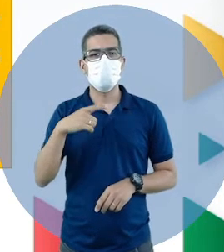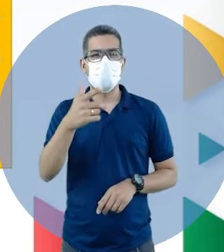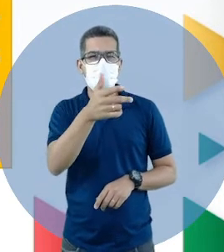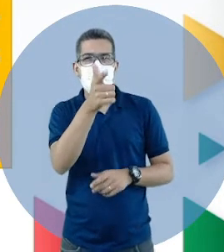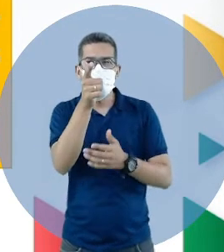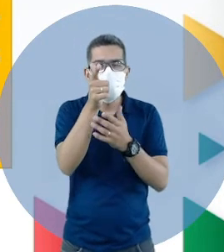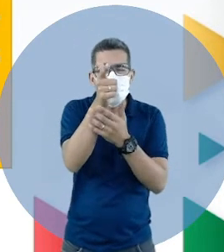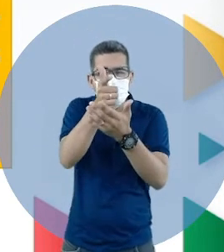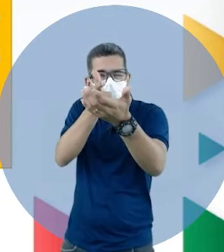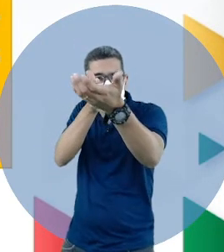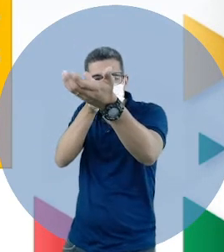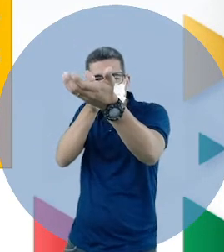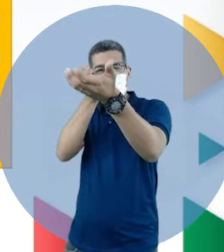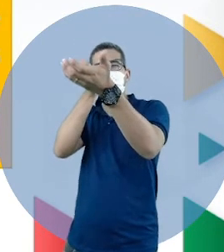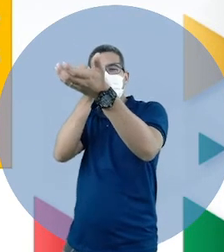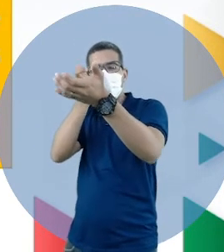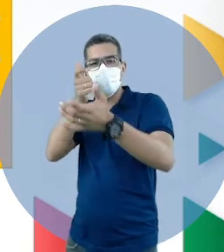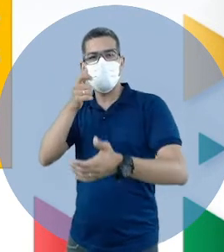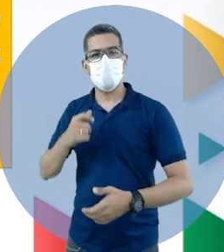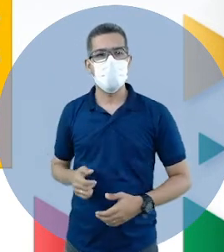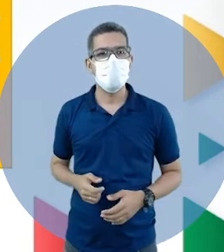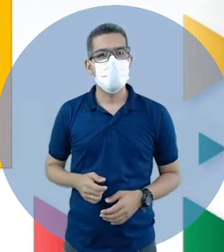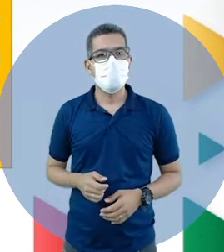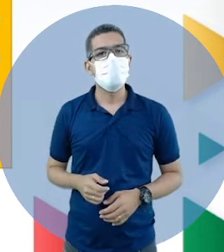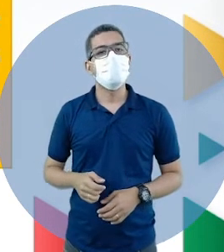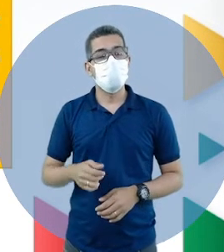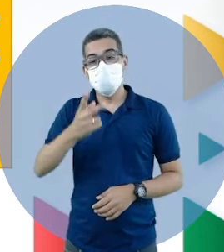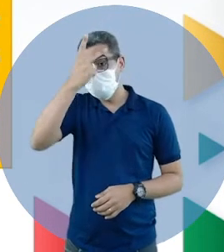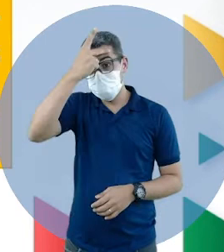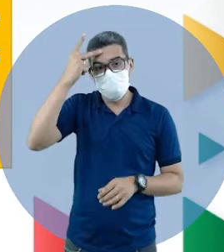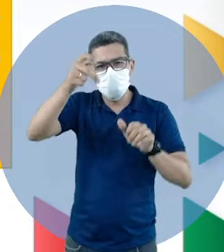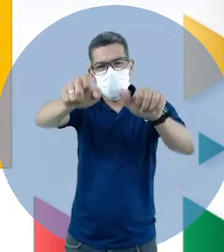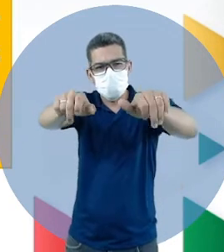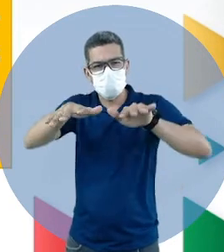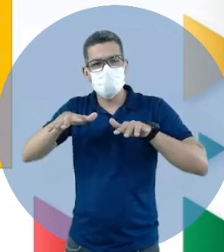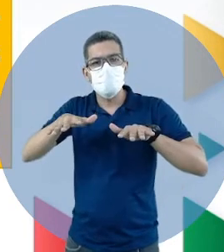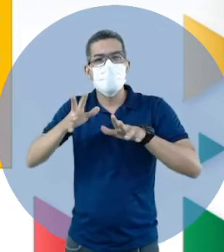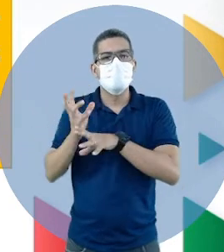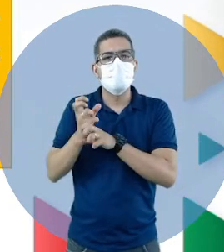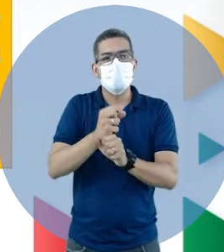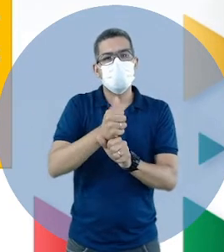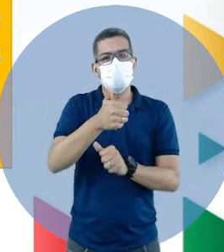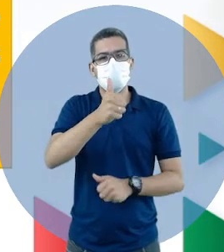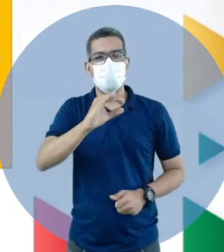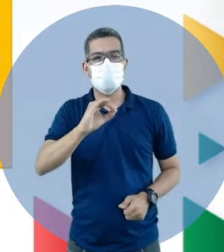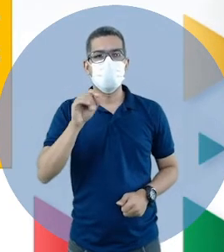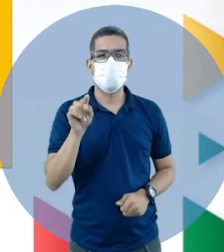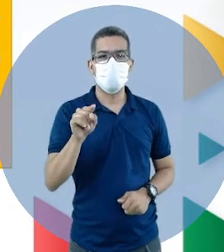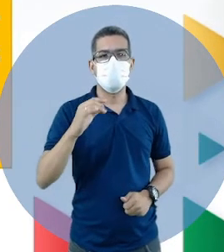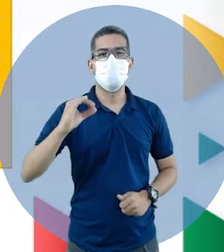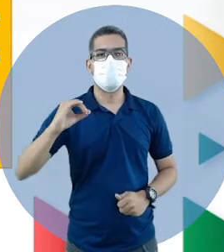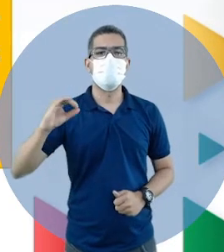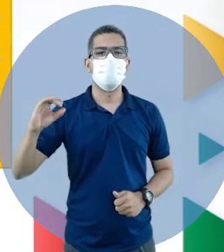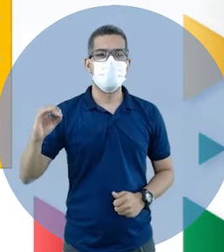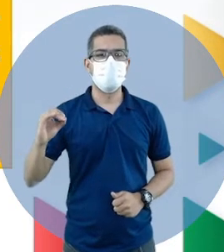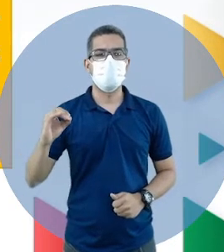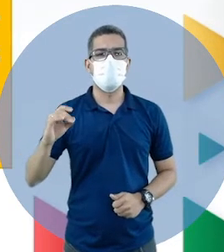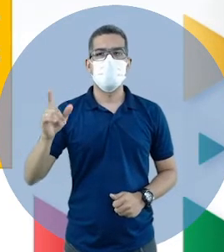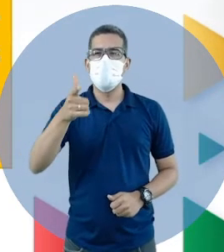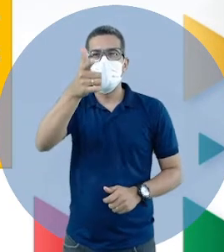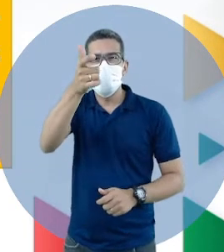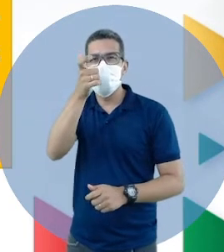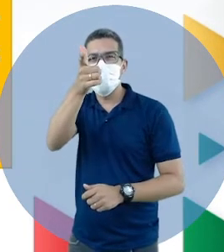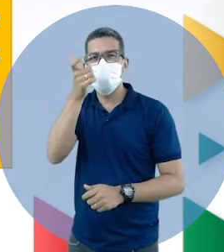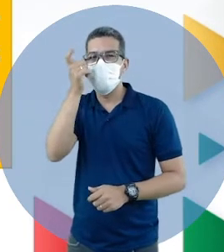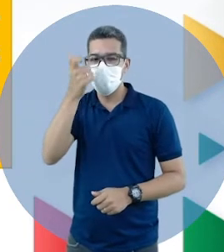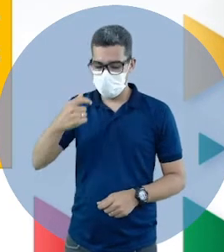Pedro, no Vaticano, onde 10.000 pessoas estavam presentes. Ele foi atingido por 3 tiros